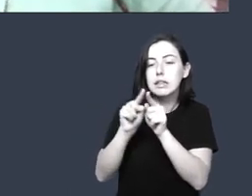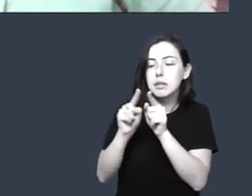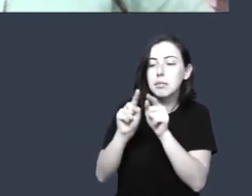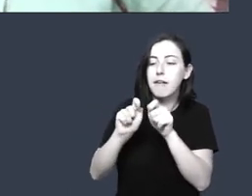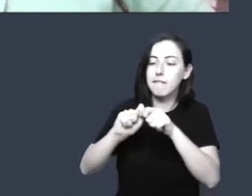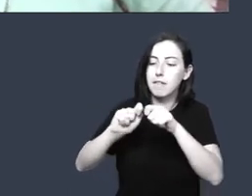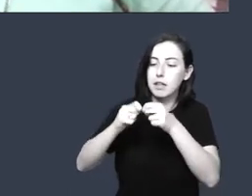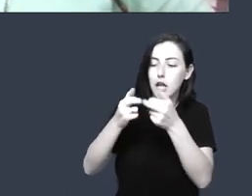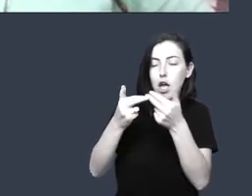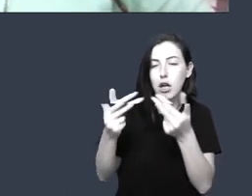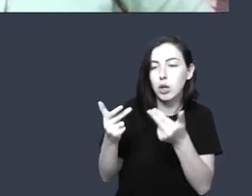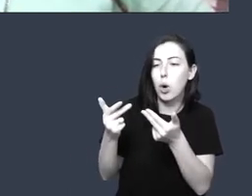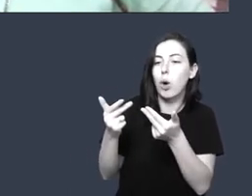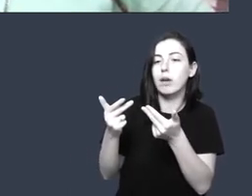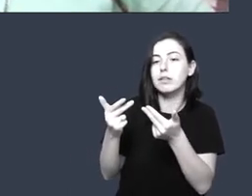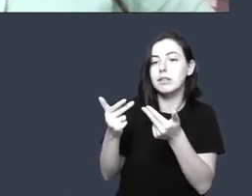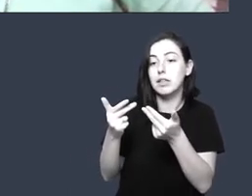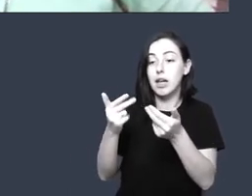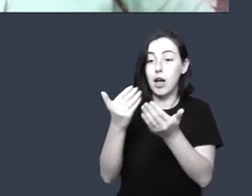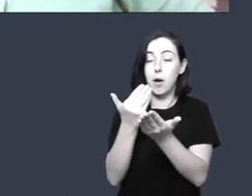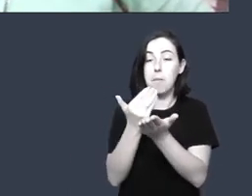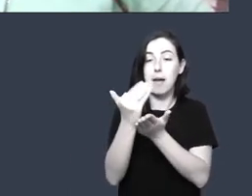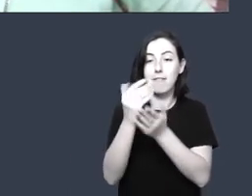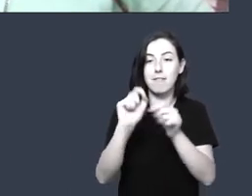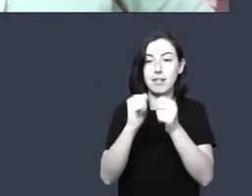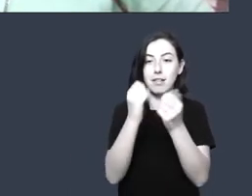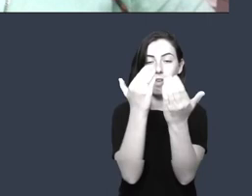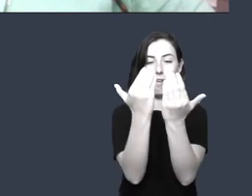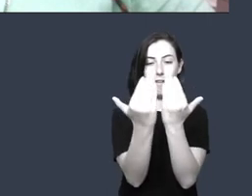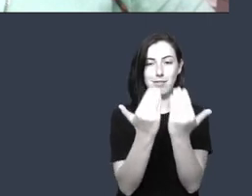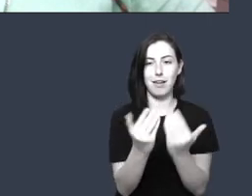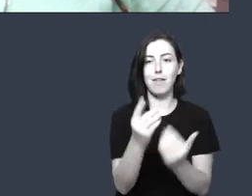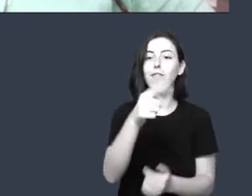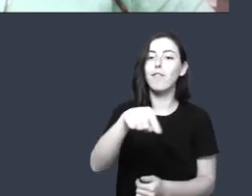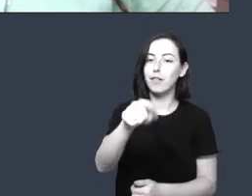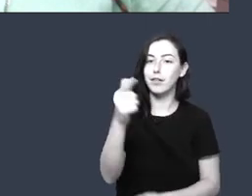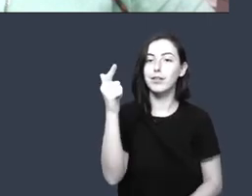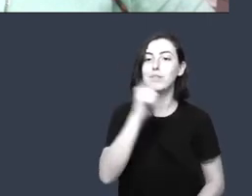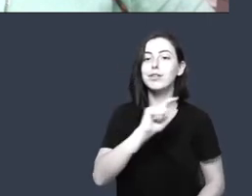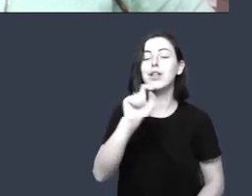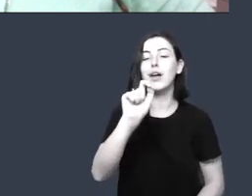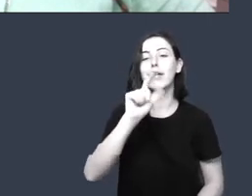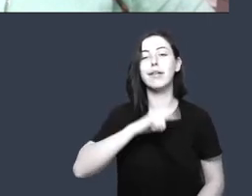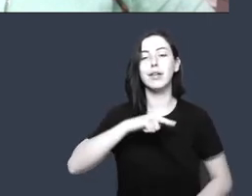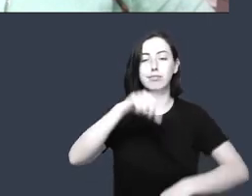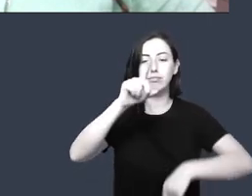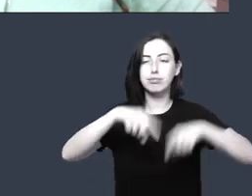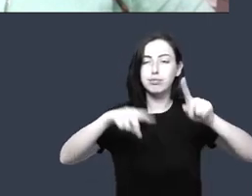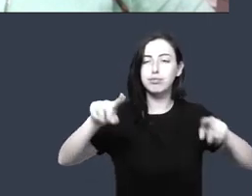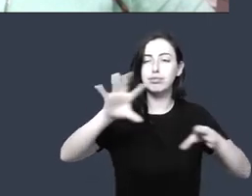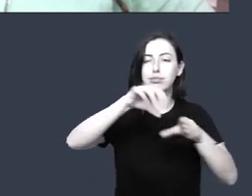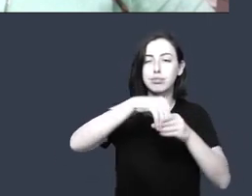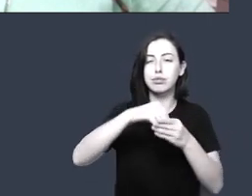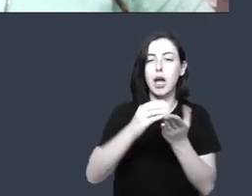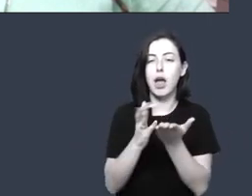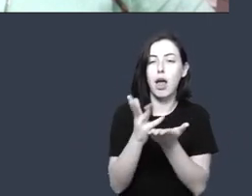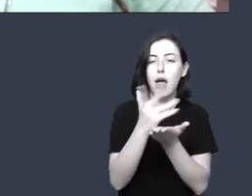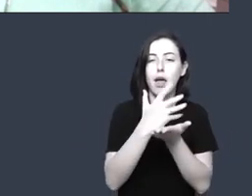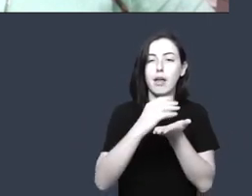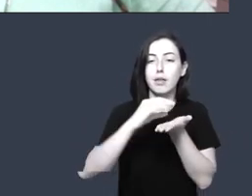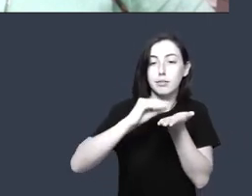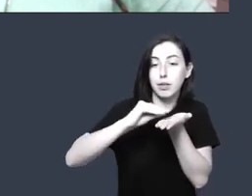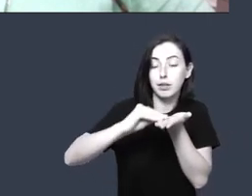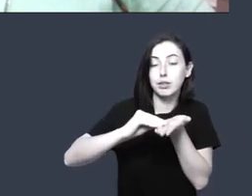sua análise. Eu acho que se você consegue já ali no início ter essa diversidade no seu banco de dados, o viés ele vai ser muito